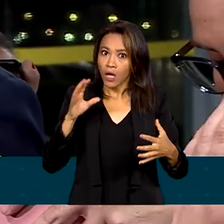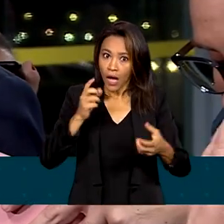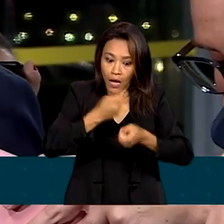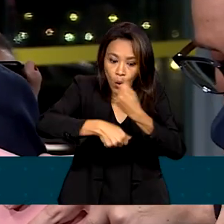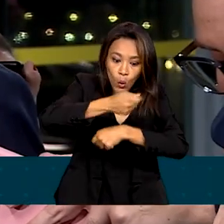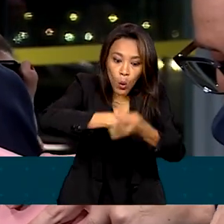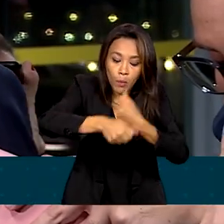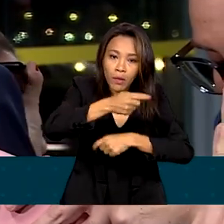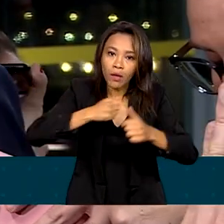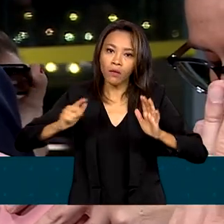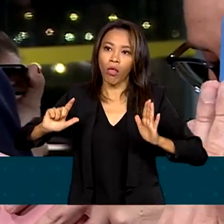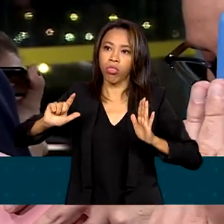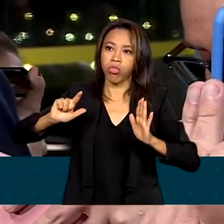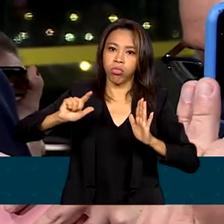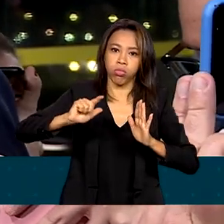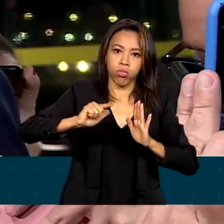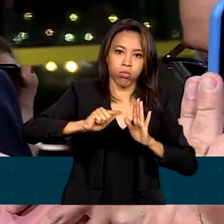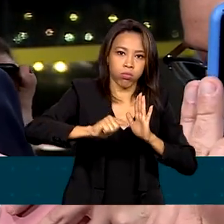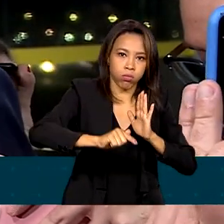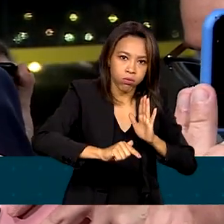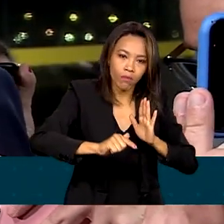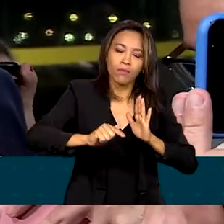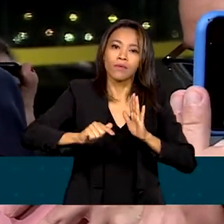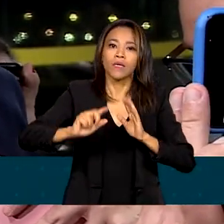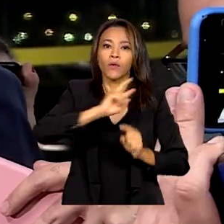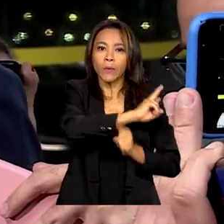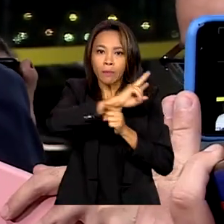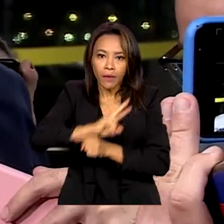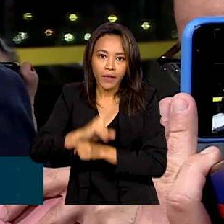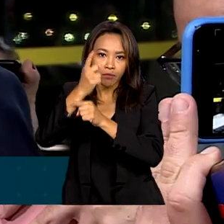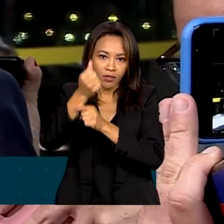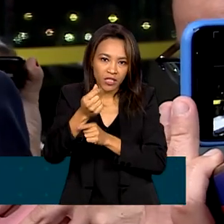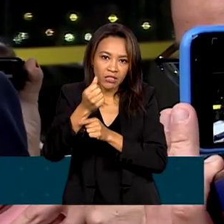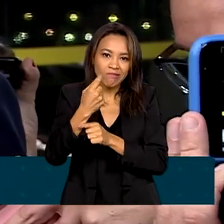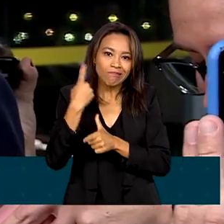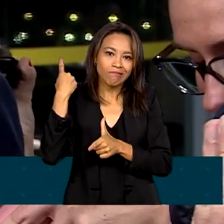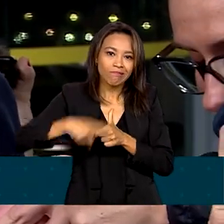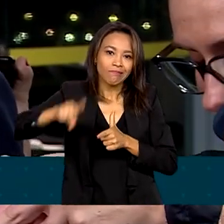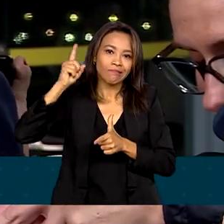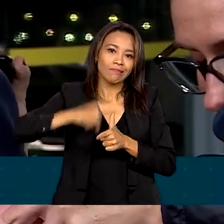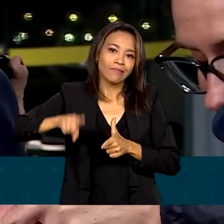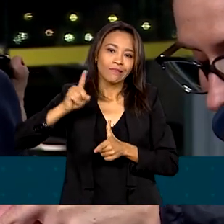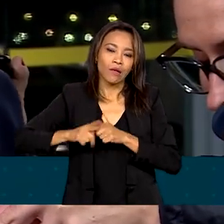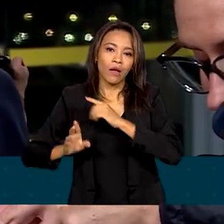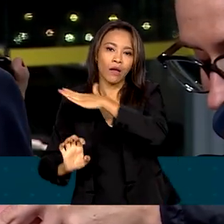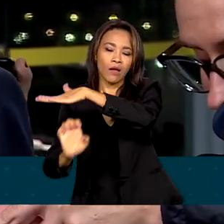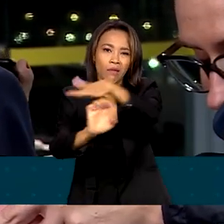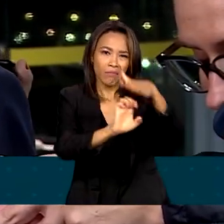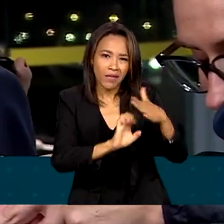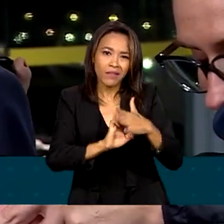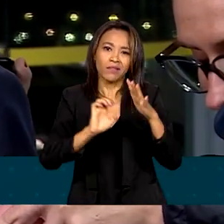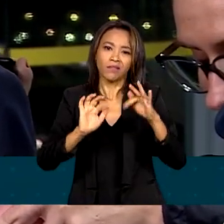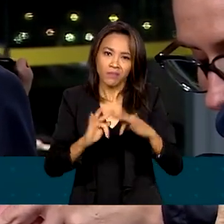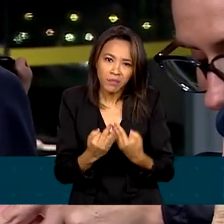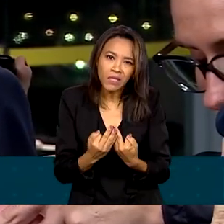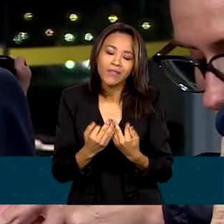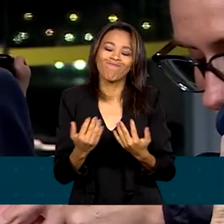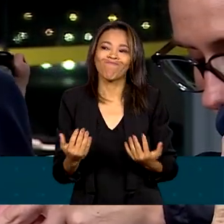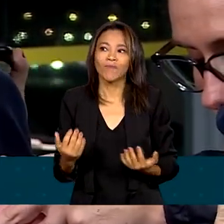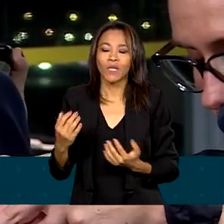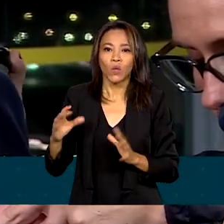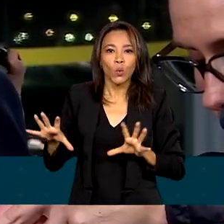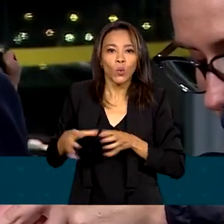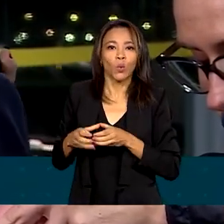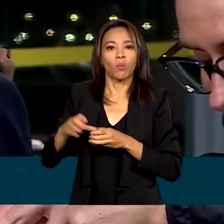retraindo e que o crédito está com problemas, sobretudo empresas, famílias, o Copom chega